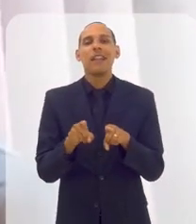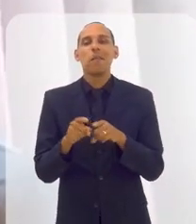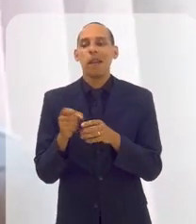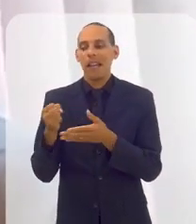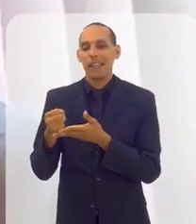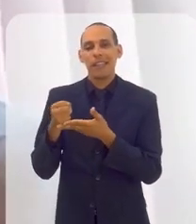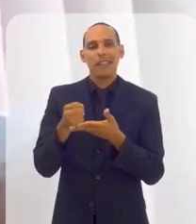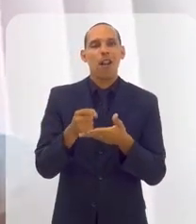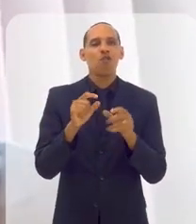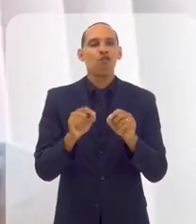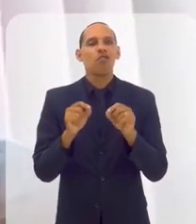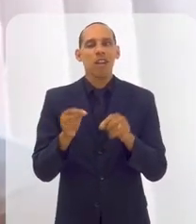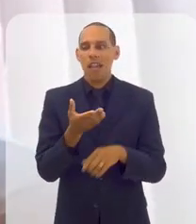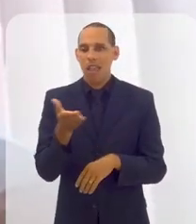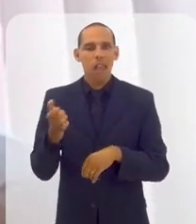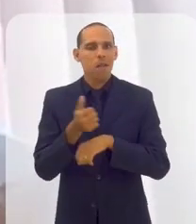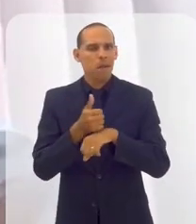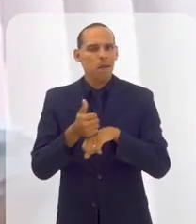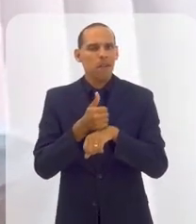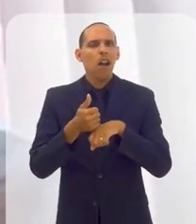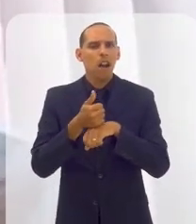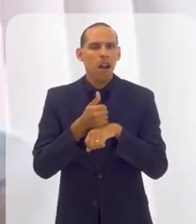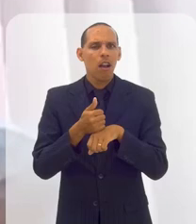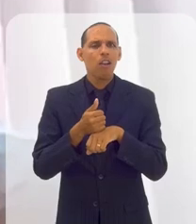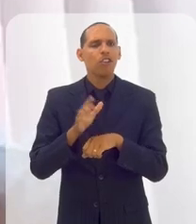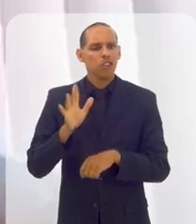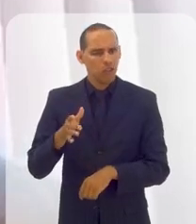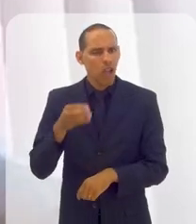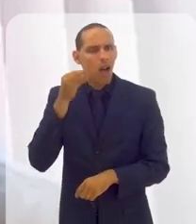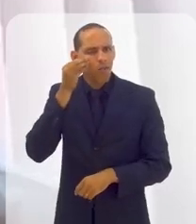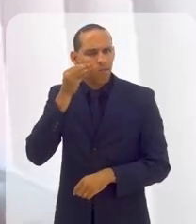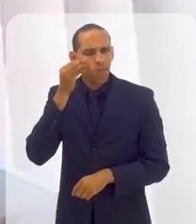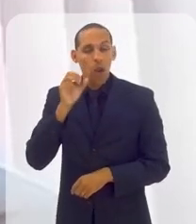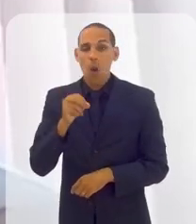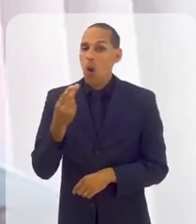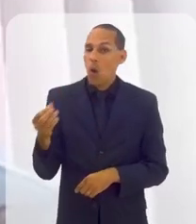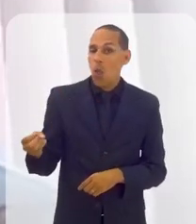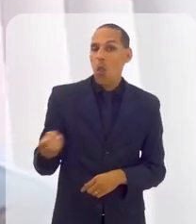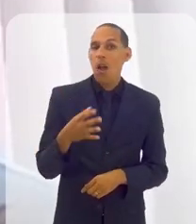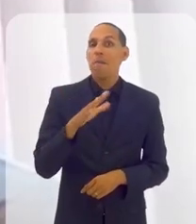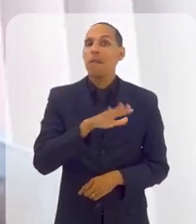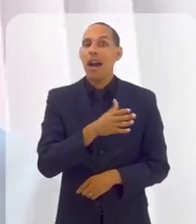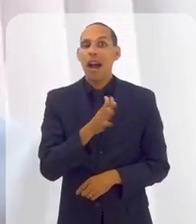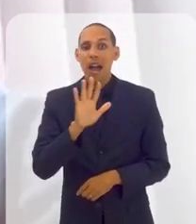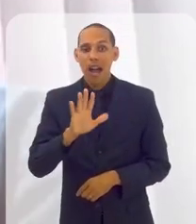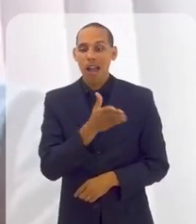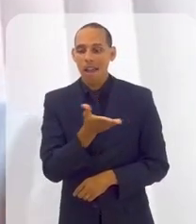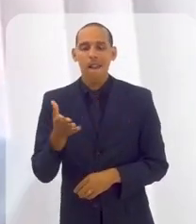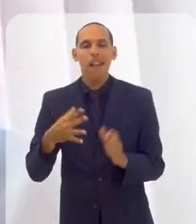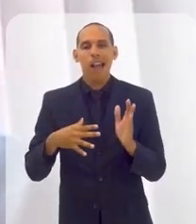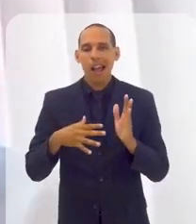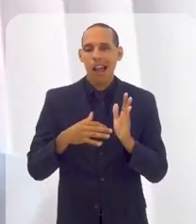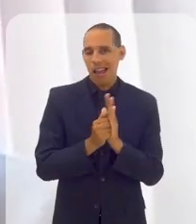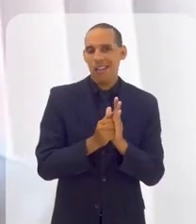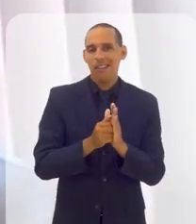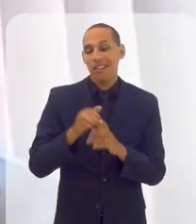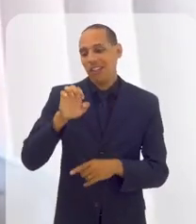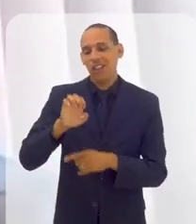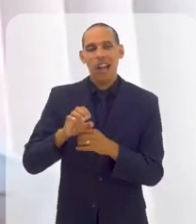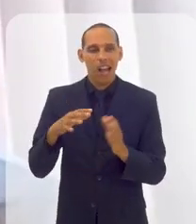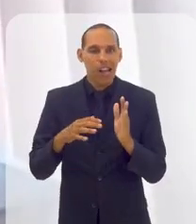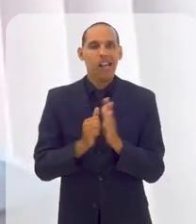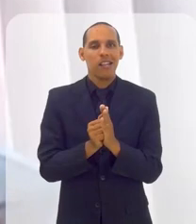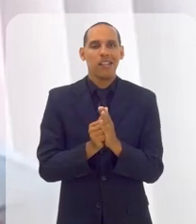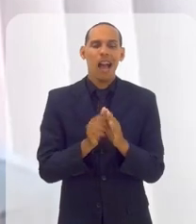internet, ofertando profissionais, sejam veteranos, sejam novos no mercado, que, credenciados pelo